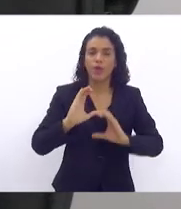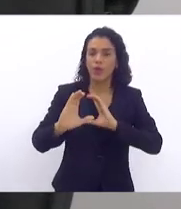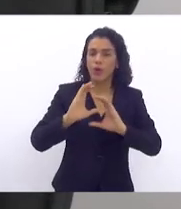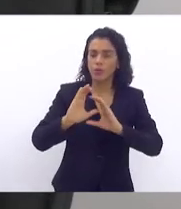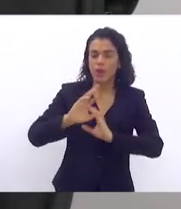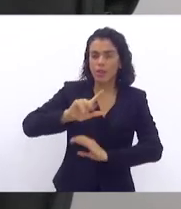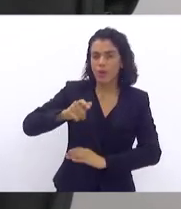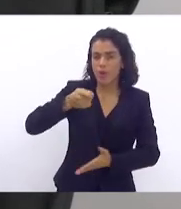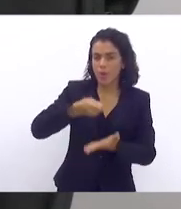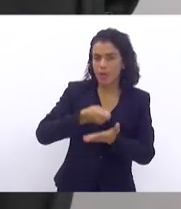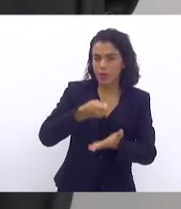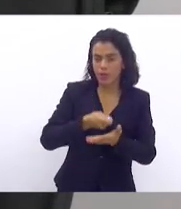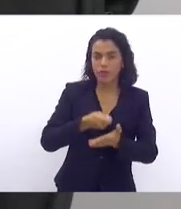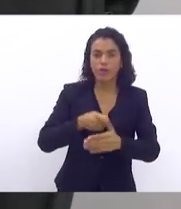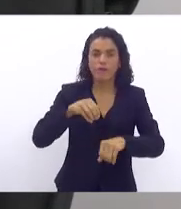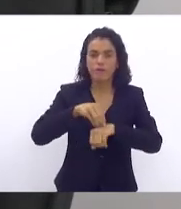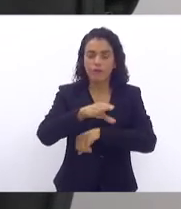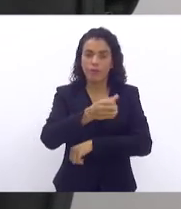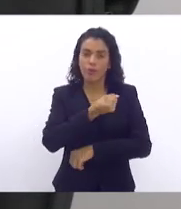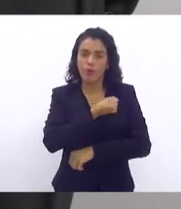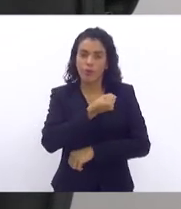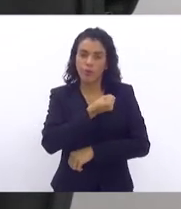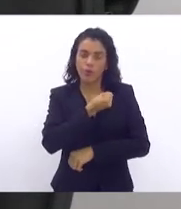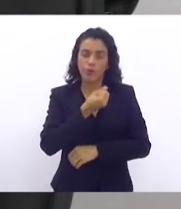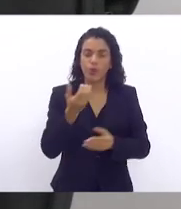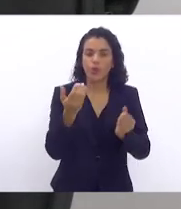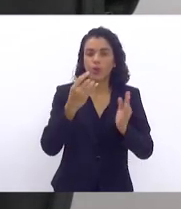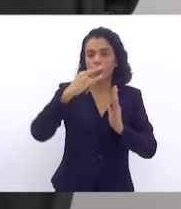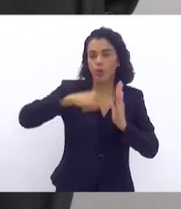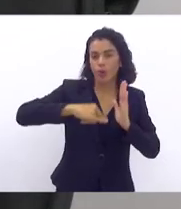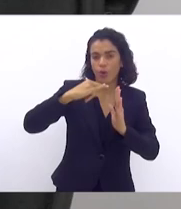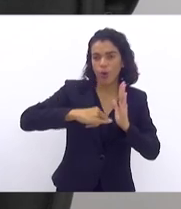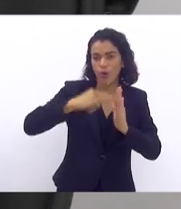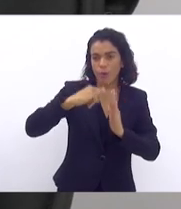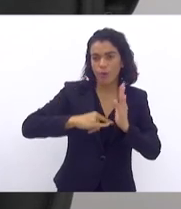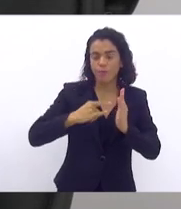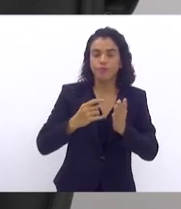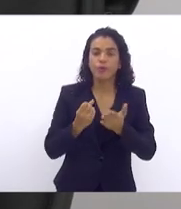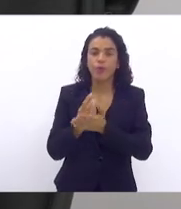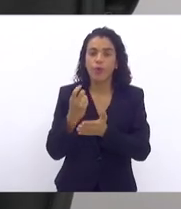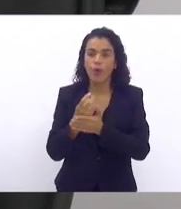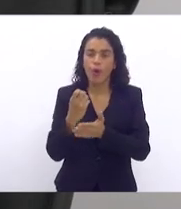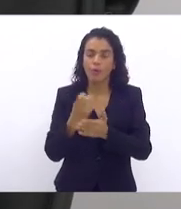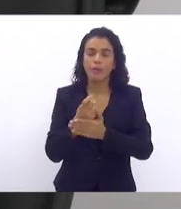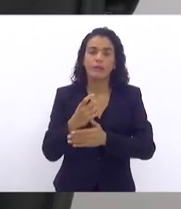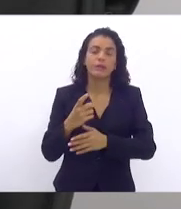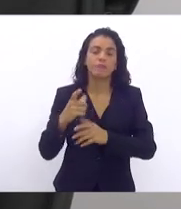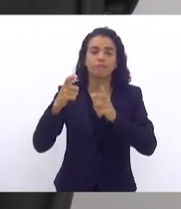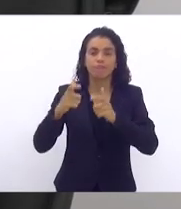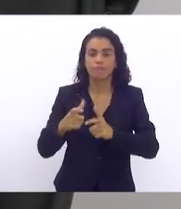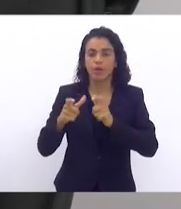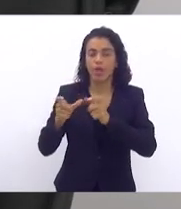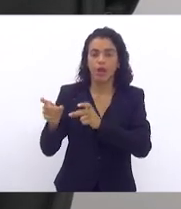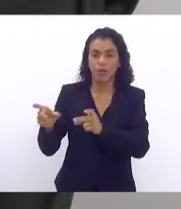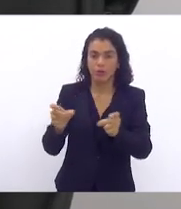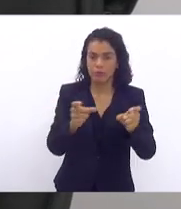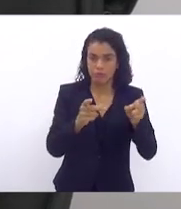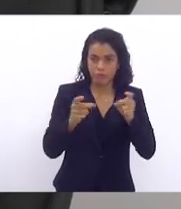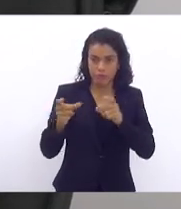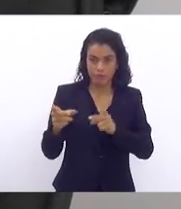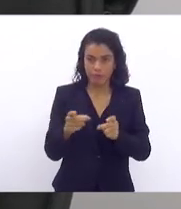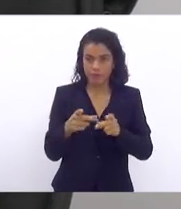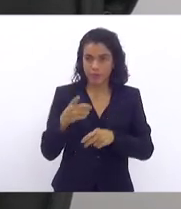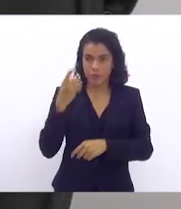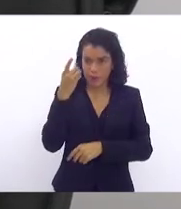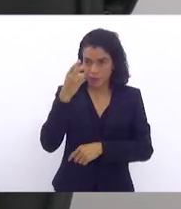não obrigatoriedade de informar o número de documentos na realização de compra em estabelecimentos comerciais. A